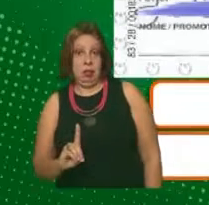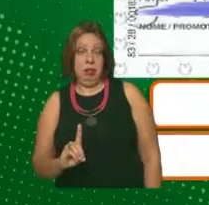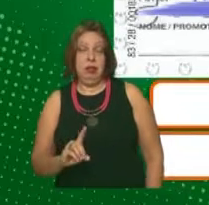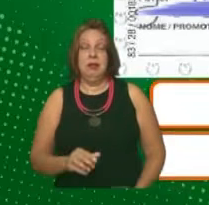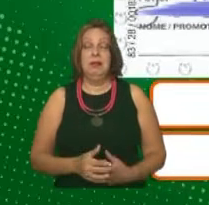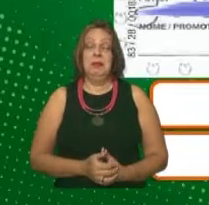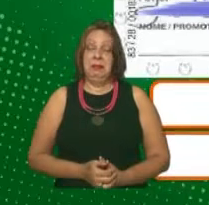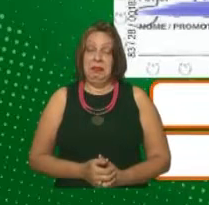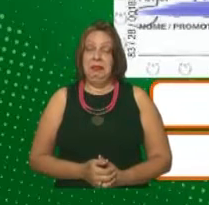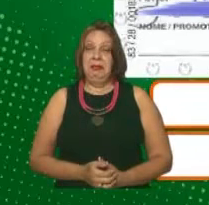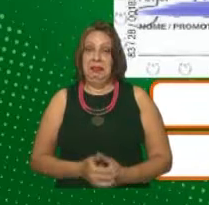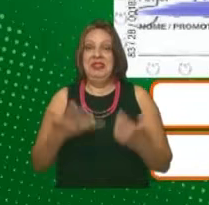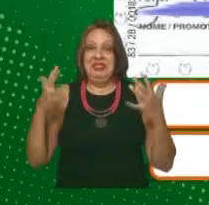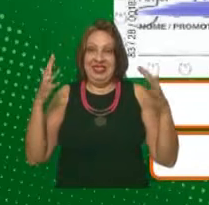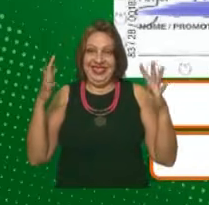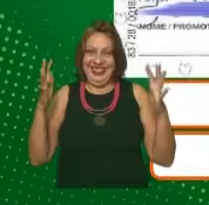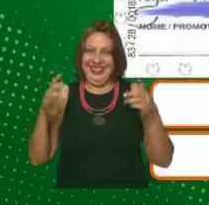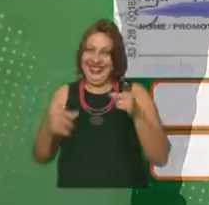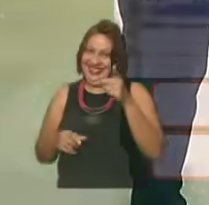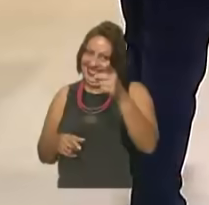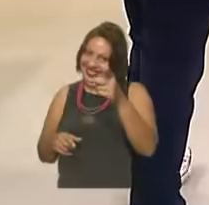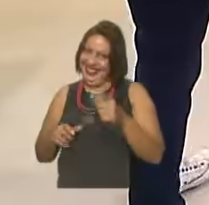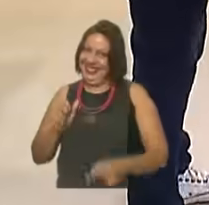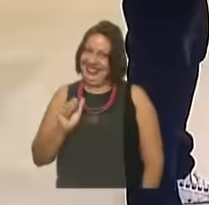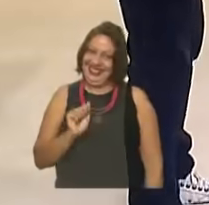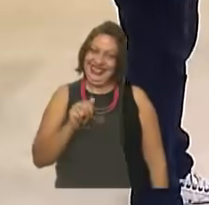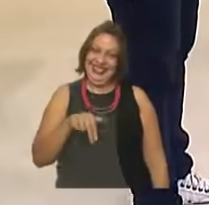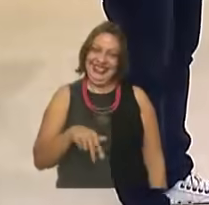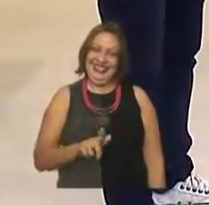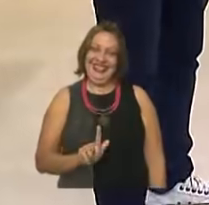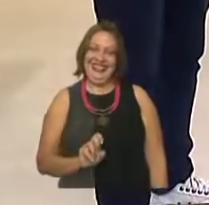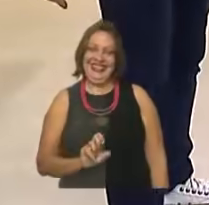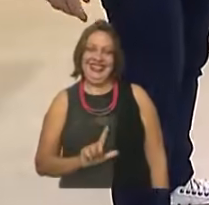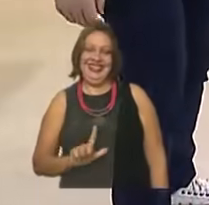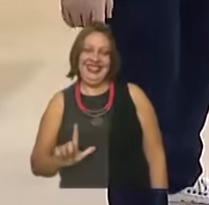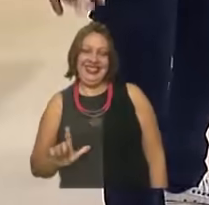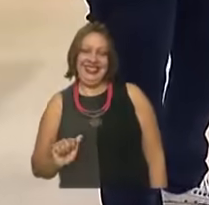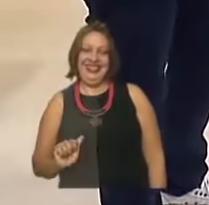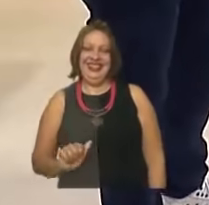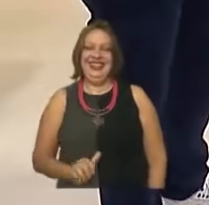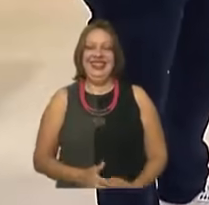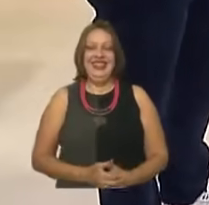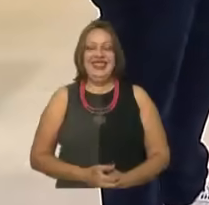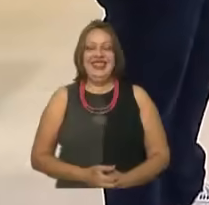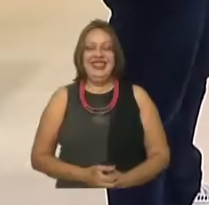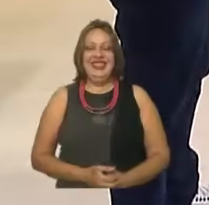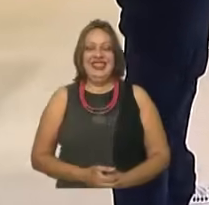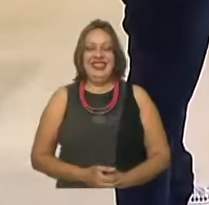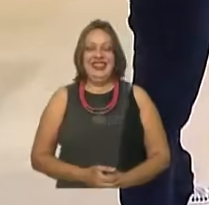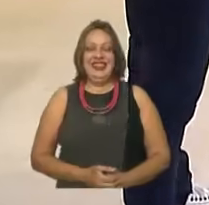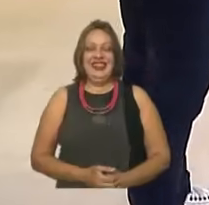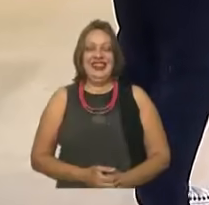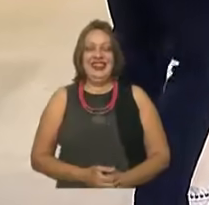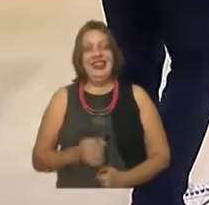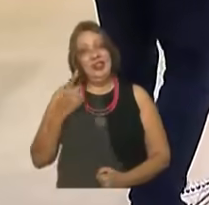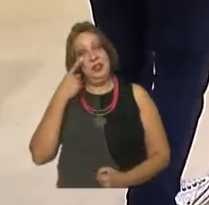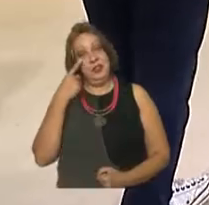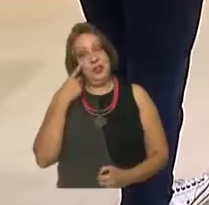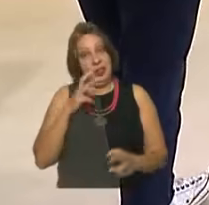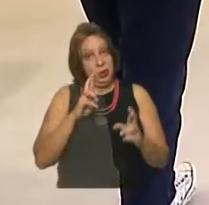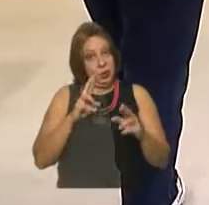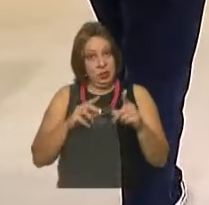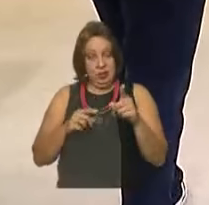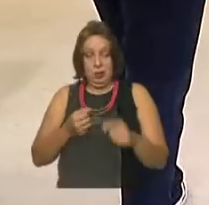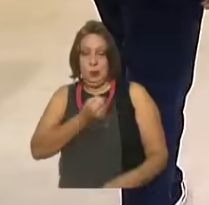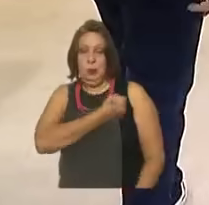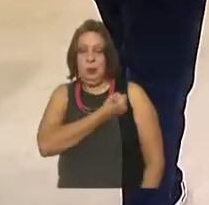Orlando Dantas. Parabéns pra você, Ângela! Bom demais, vamos pra mais um? Torço por você, hein? Vê aí se o seu número é